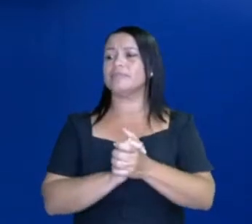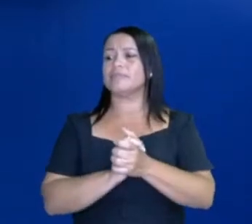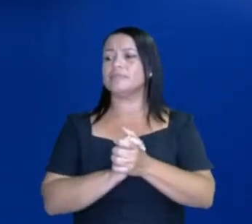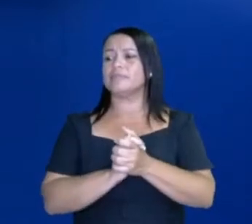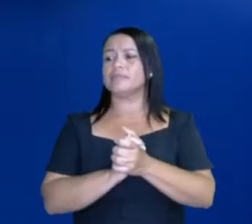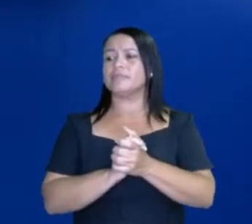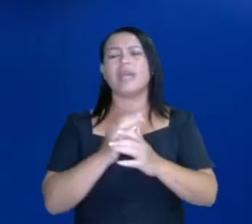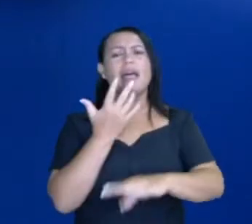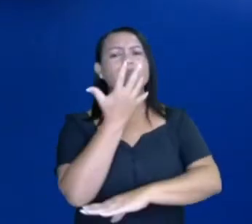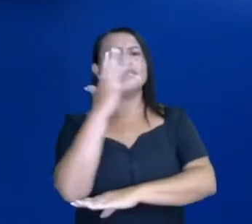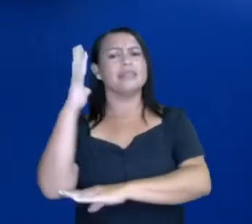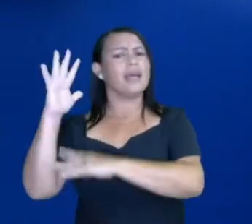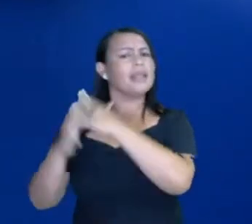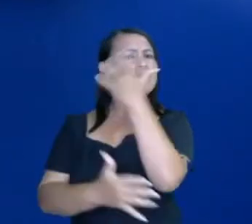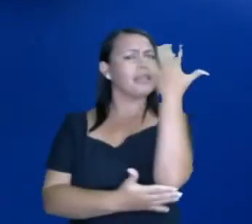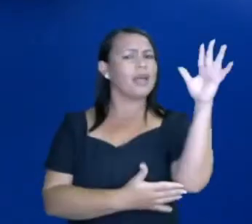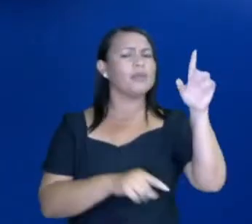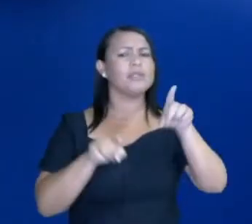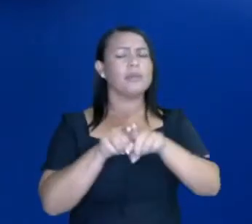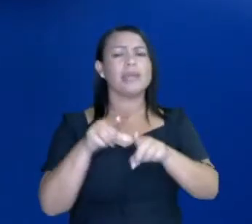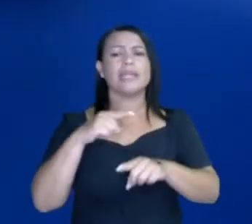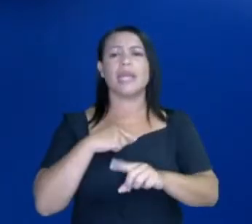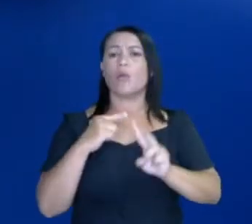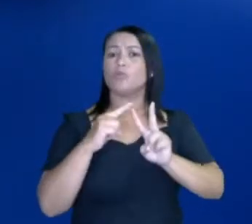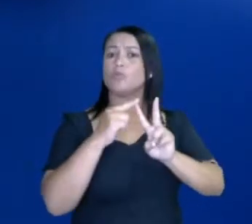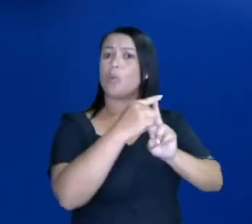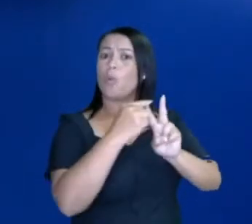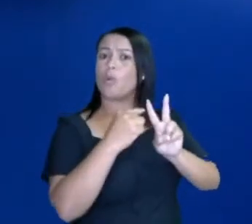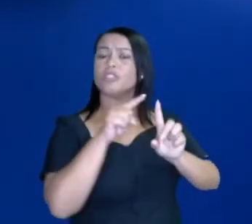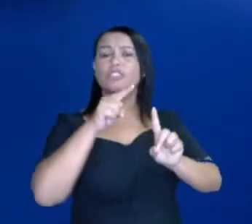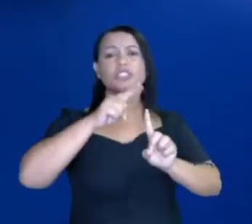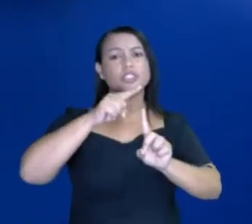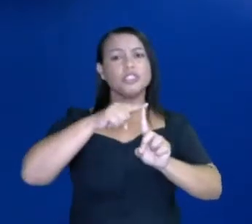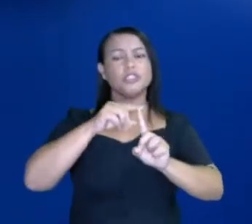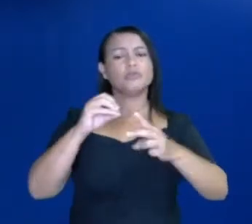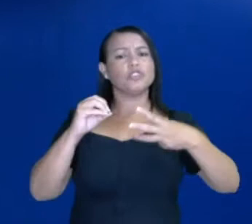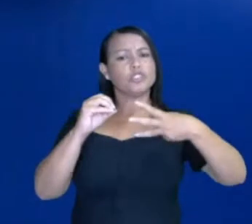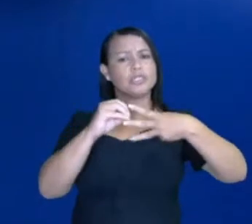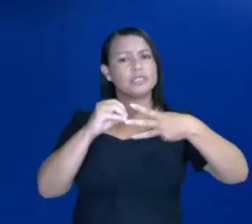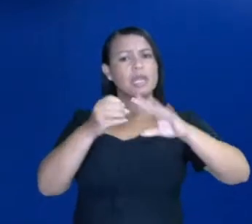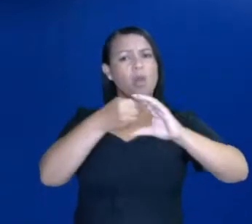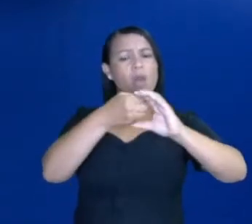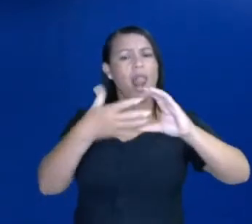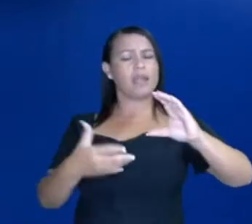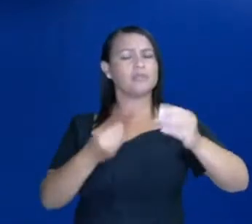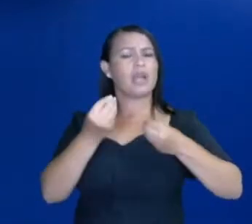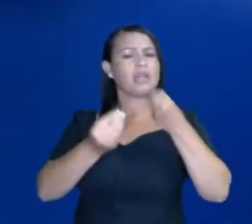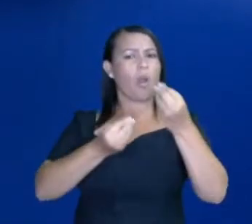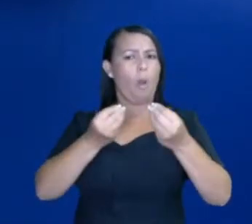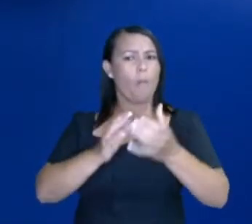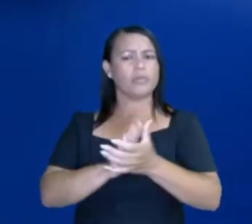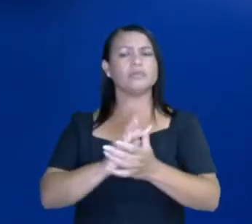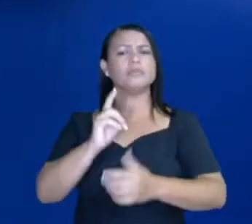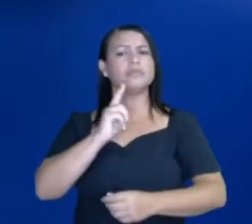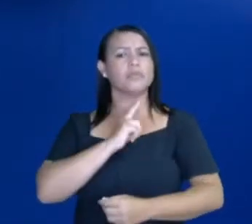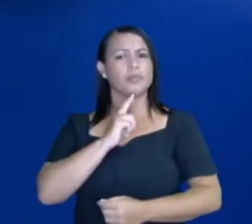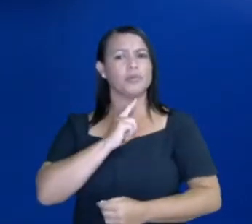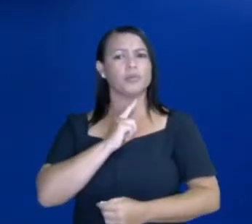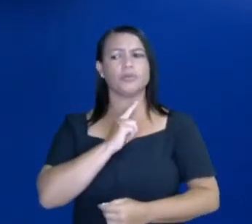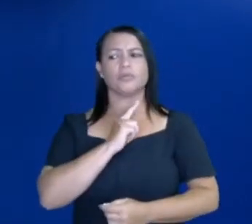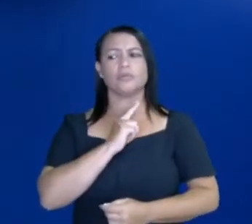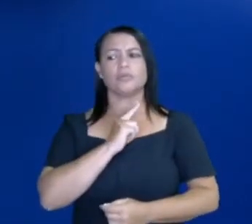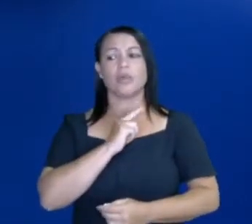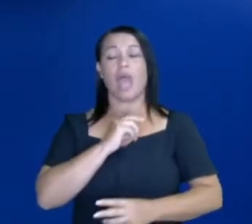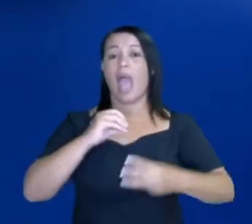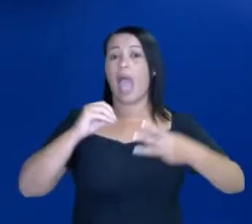na natureza, basicamente, dois tipos de células, classificadas da seguinte maneira. Temos